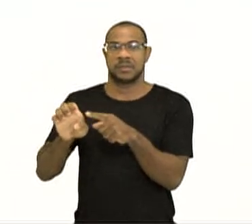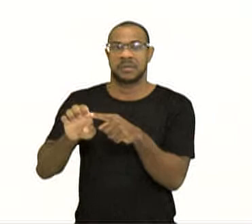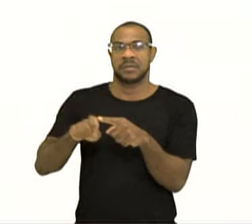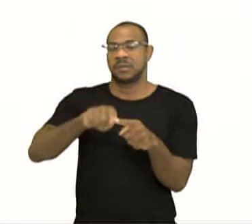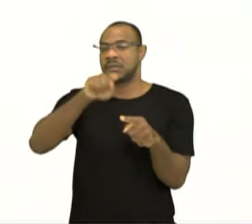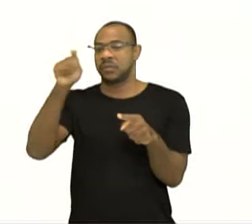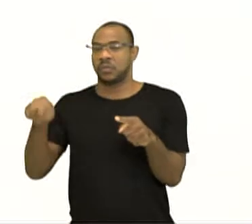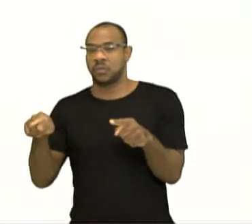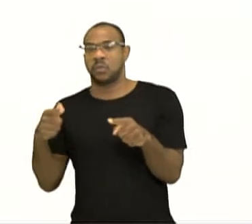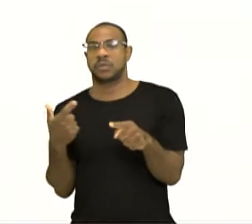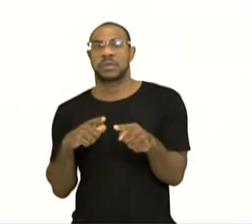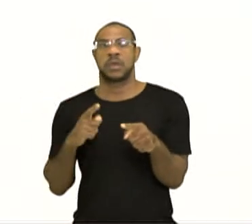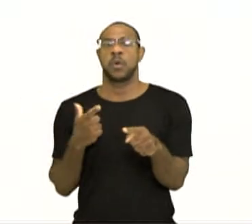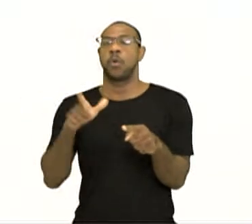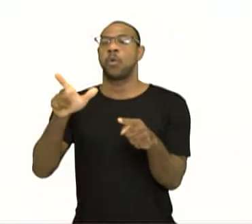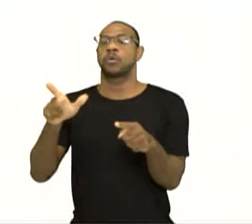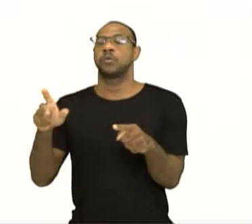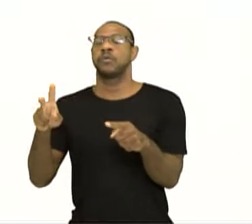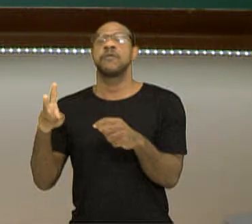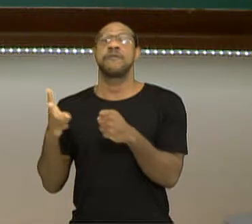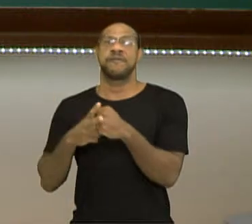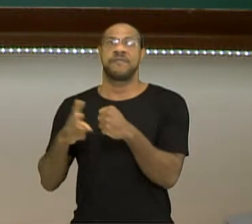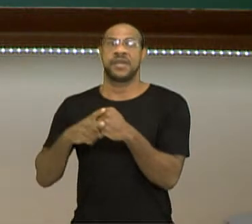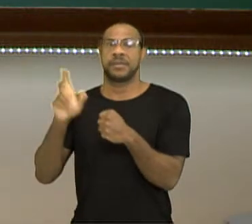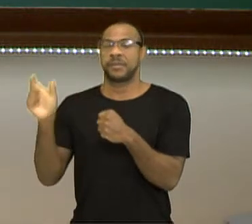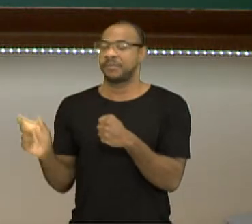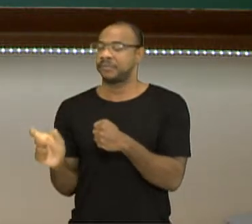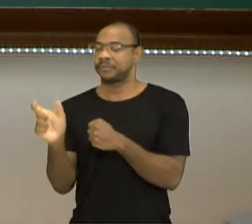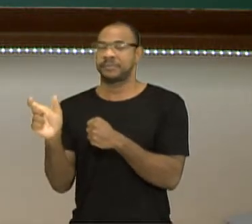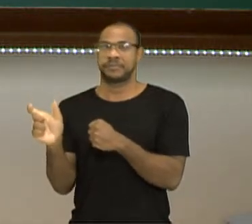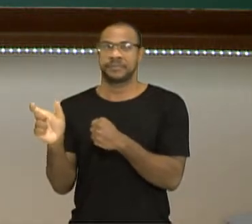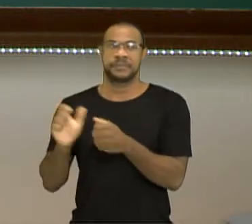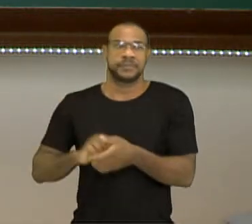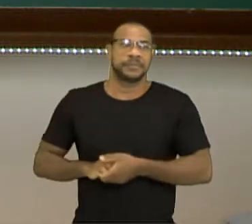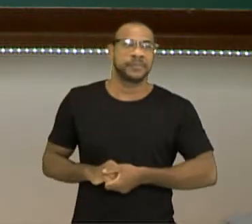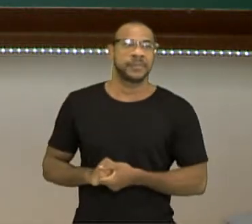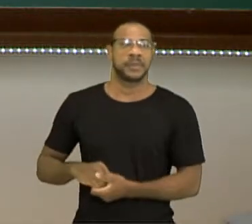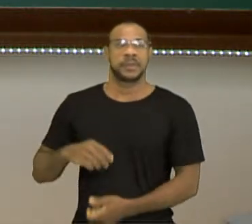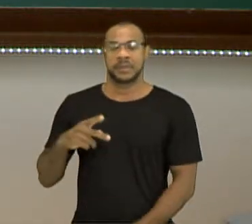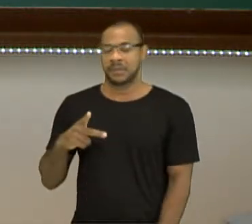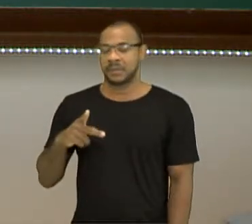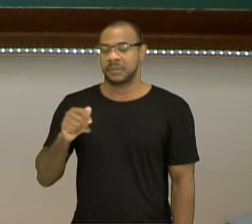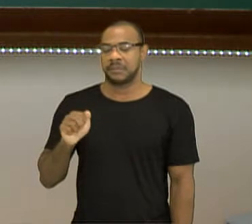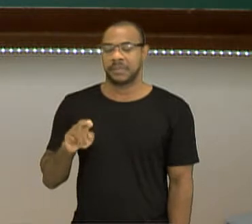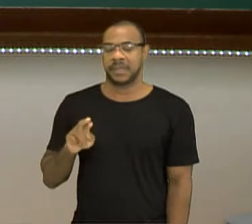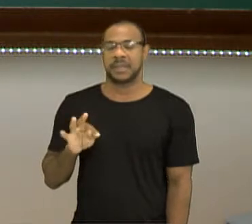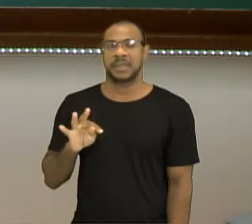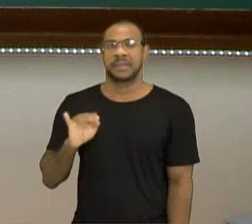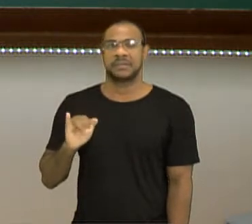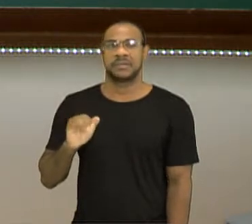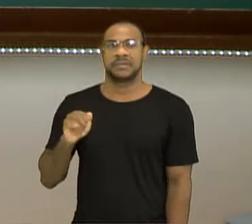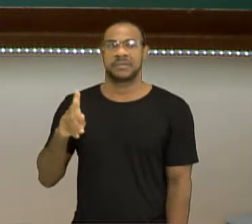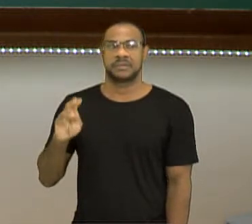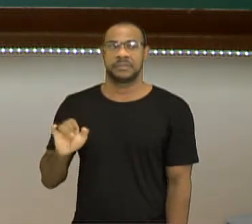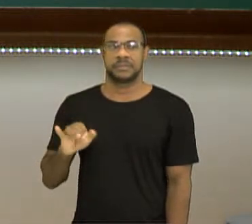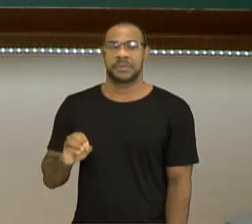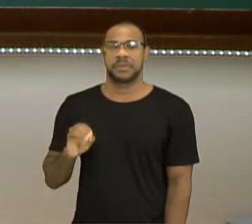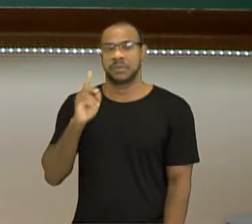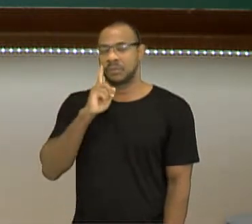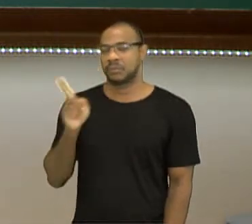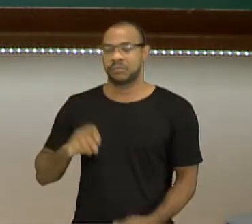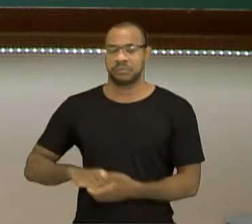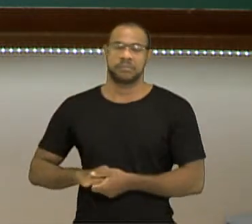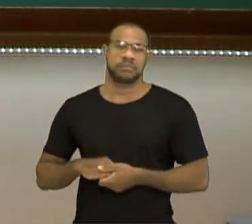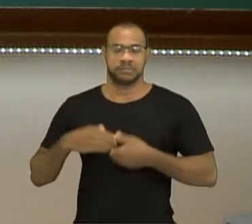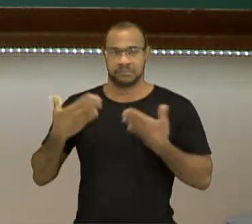particípio passado. Gente, como que a gente tem falado desse particípio, né? Esse particípio ele é muito comum em verbos, em tempos perfeitos,